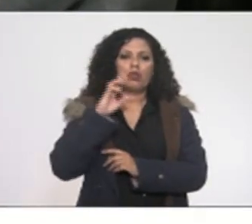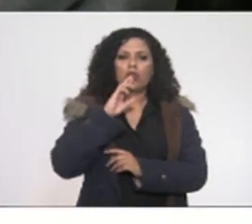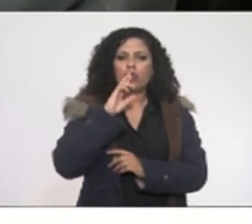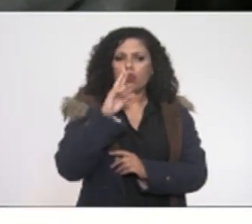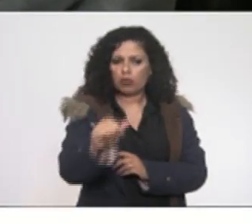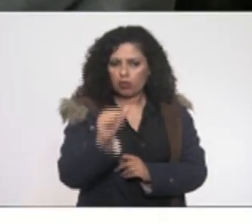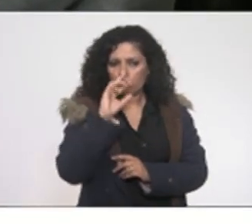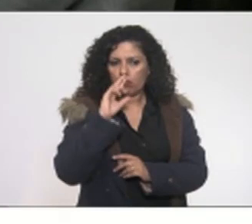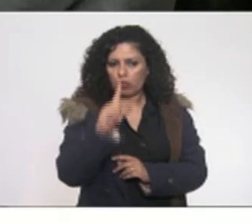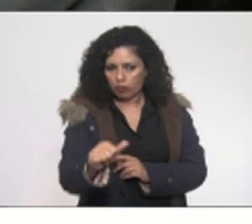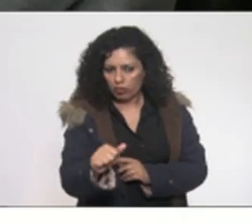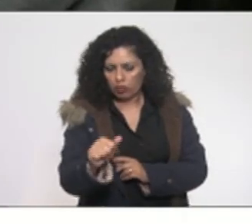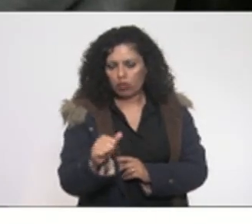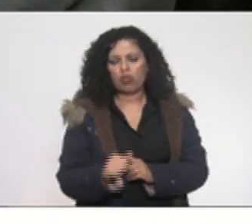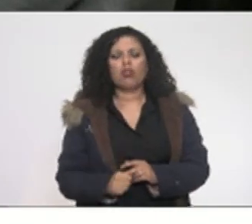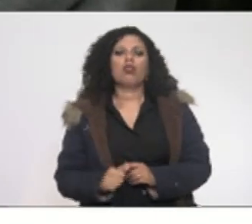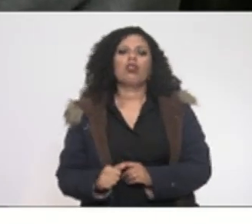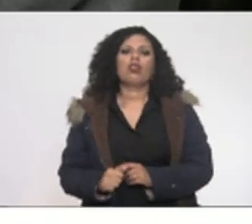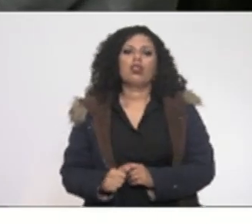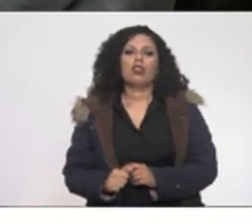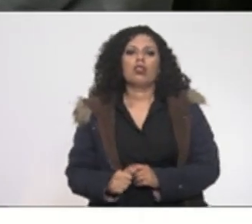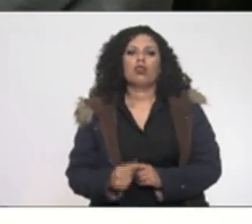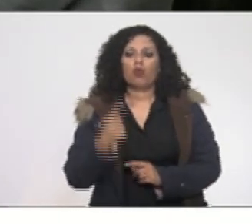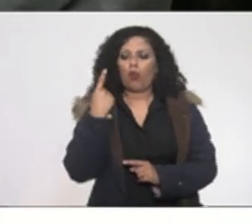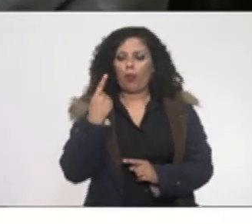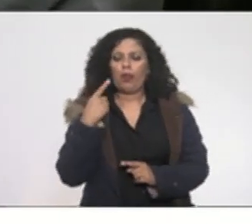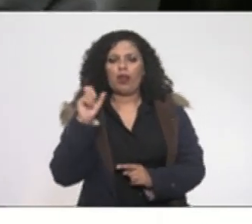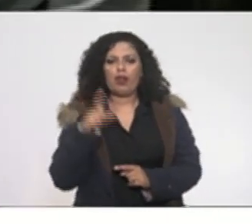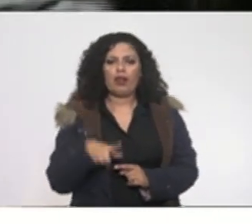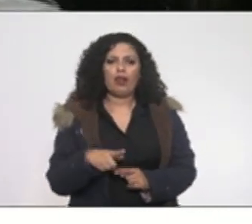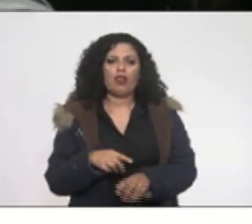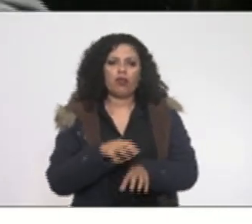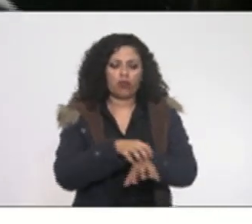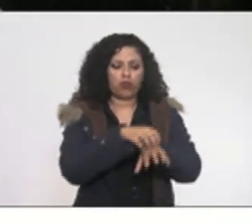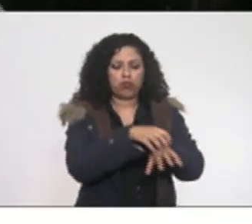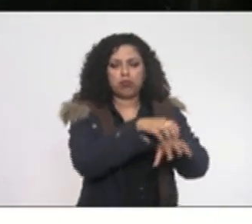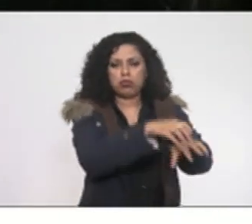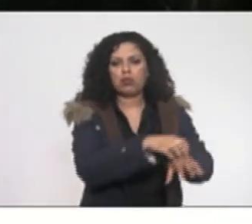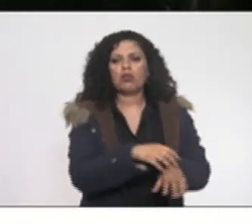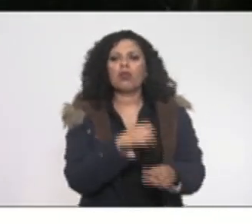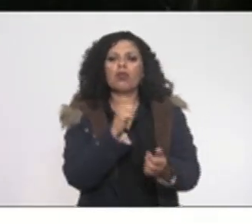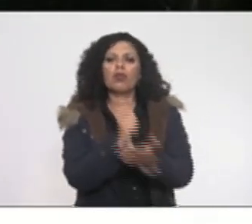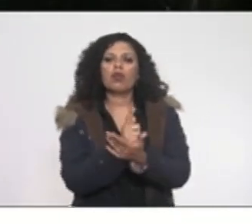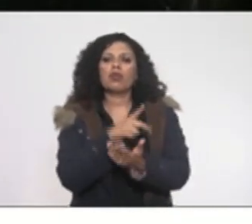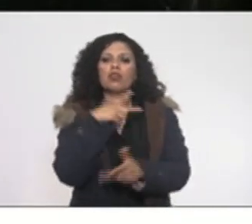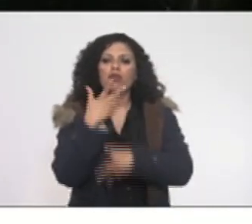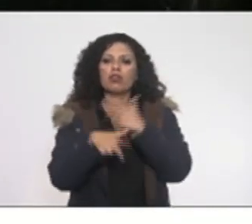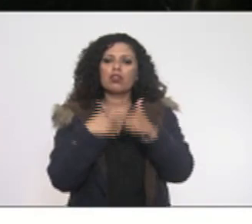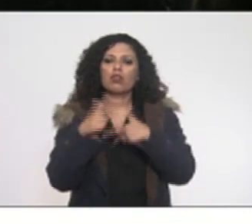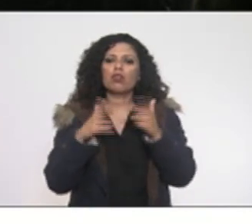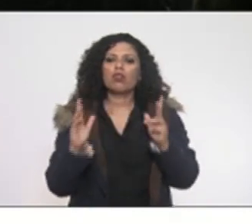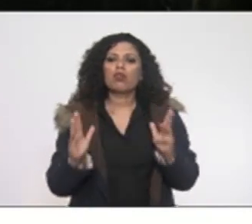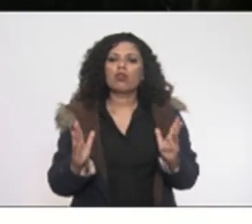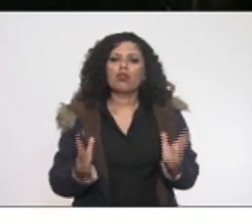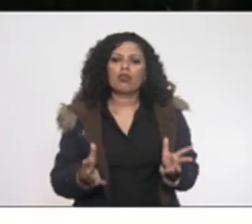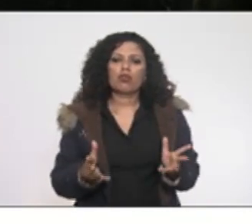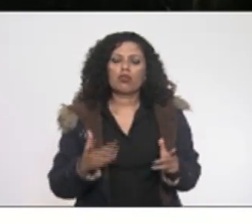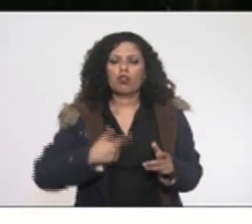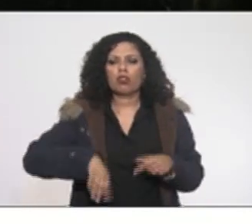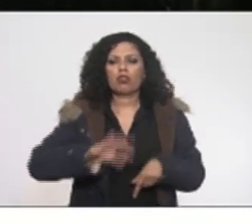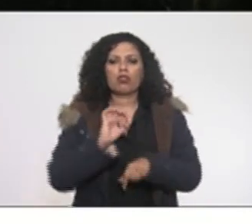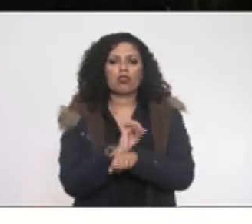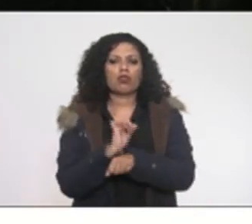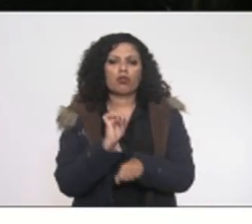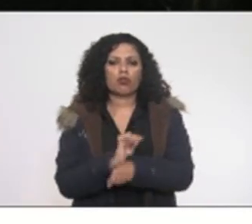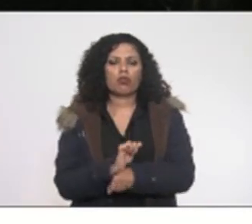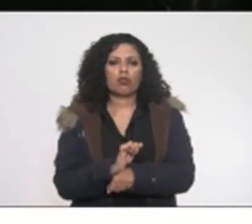está conosco hoje, uma sobre a questão da taxa do transporte, que já foi amplamente aqui respondida. Esperamos que daqui